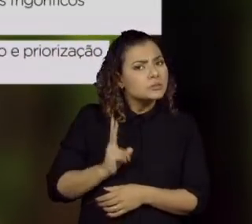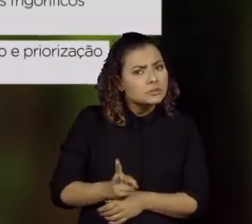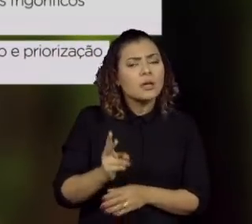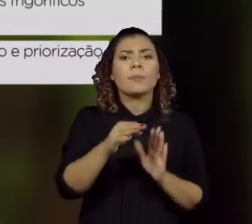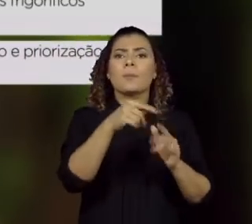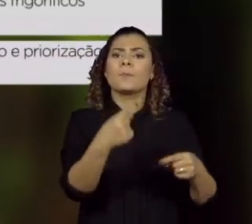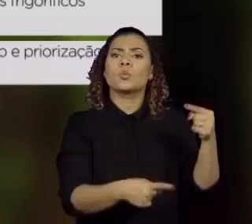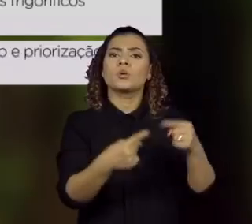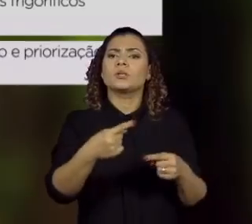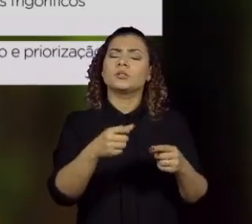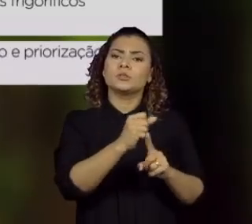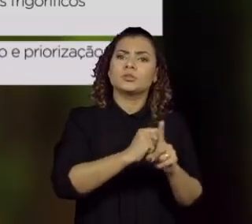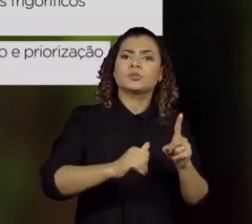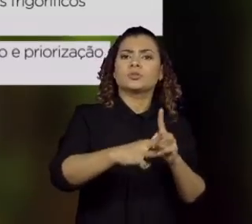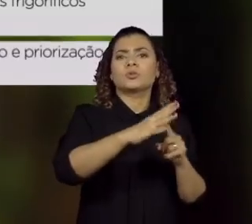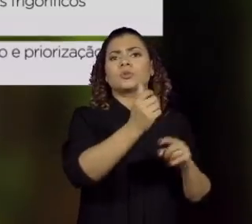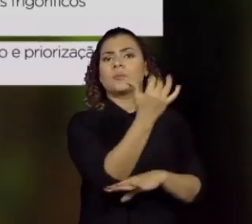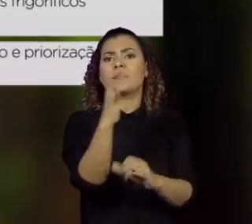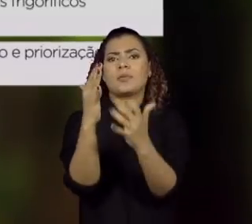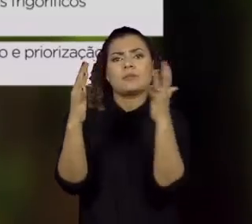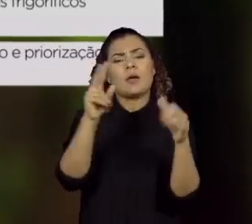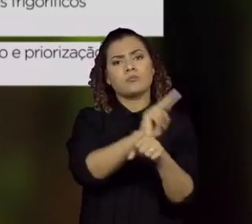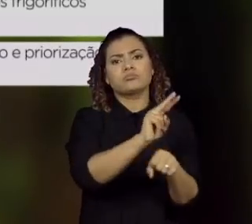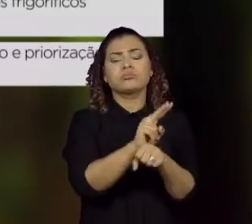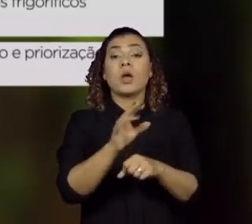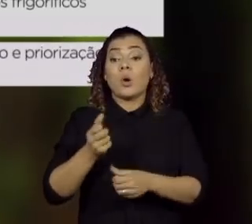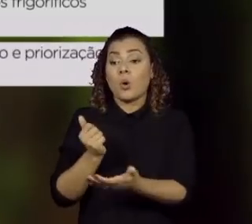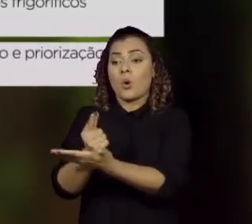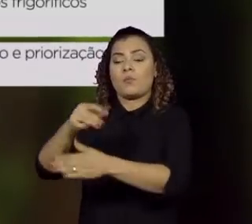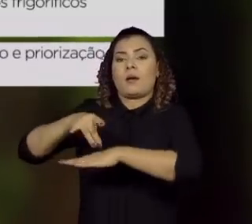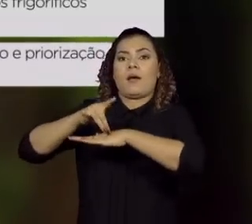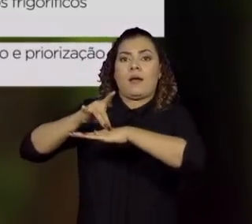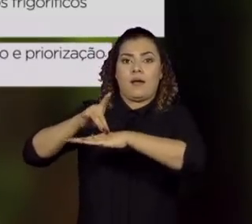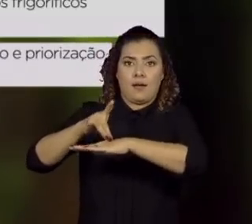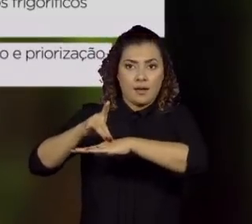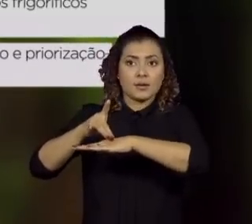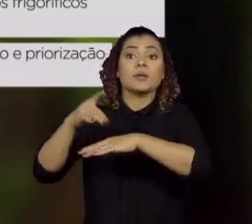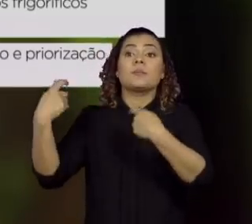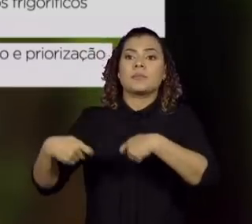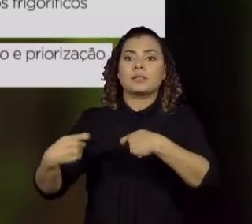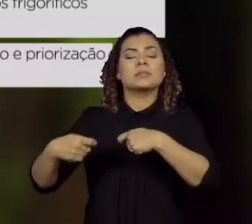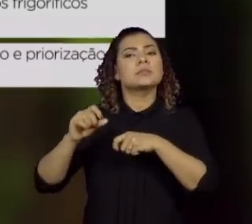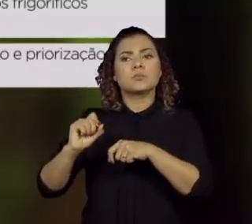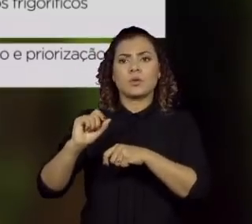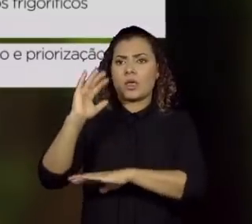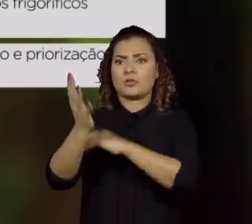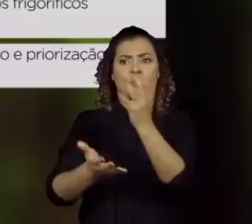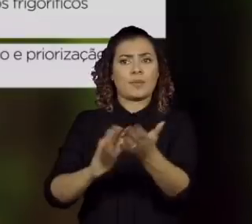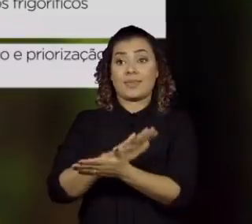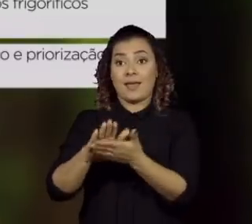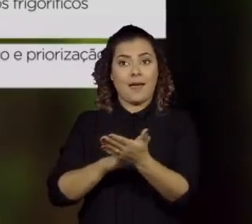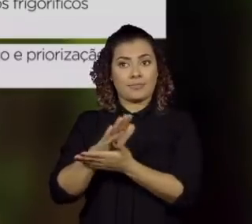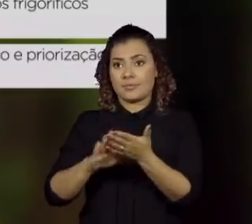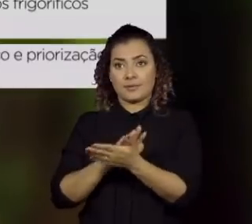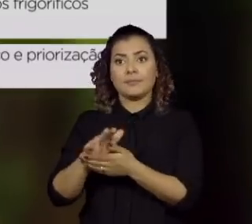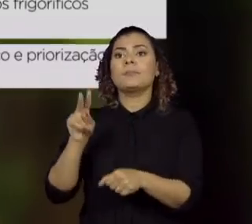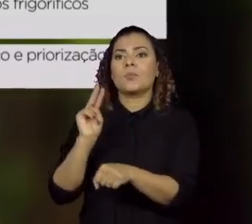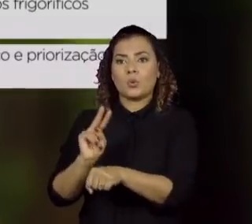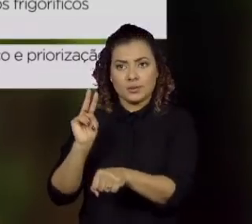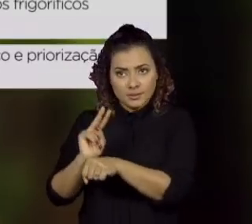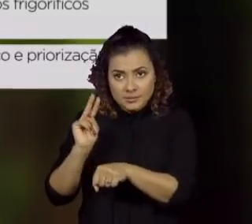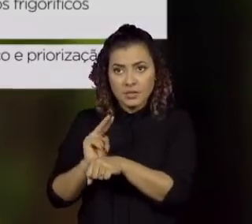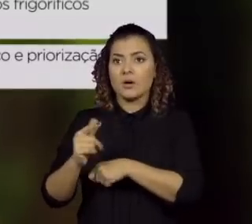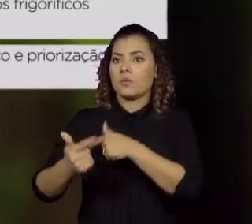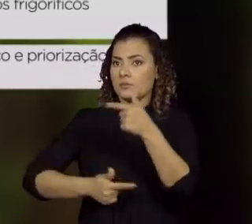uma política socioambiental de compra de carne bovina, que tem que ser livre do desmatamento do bioma Amazônia,